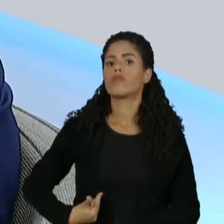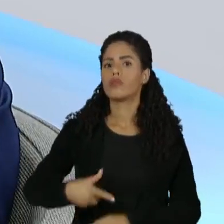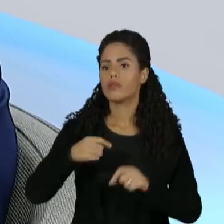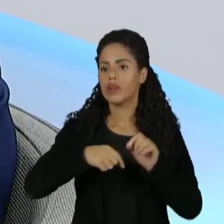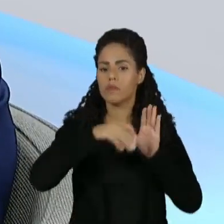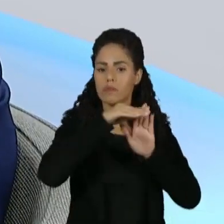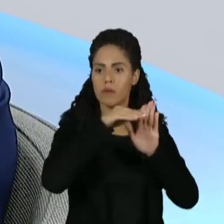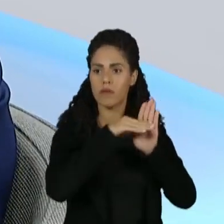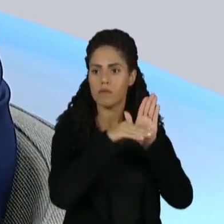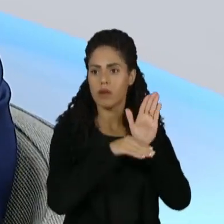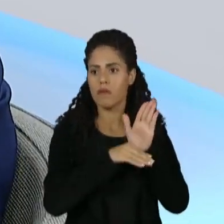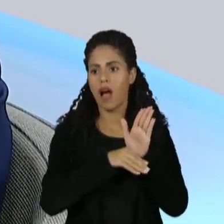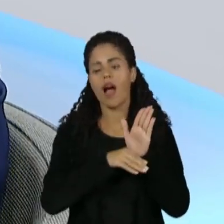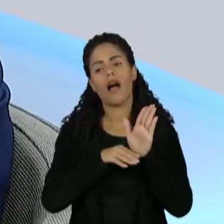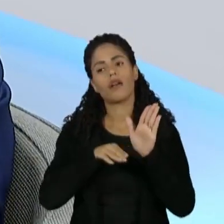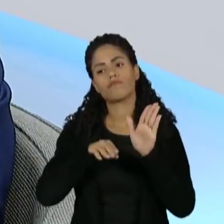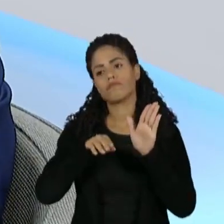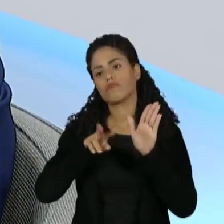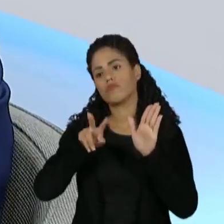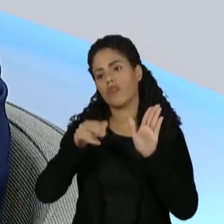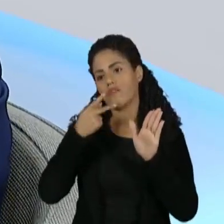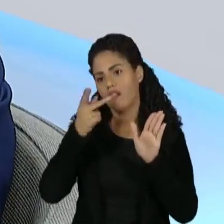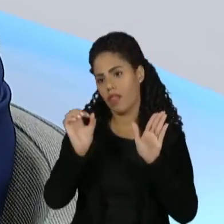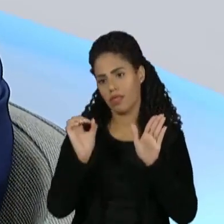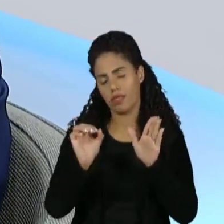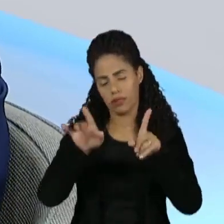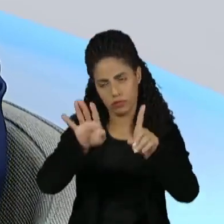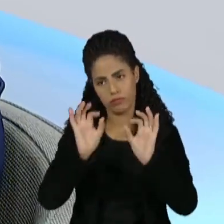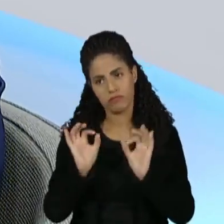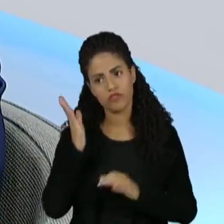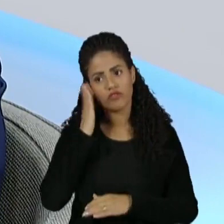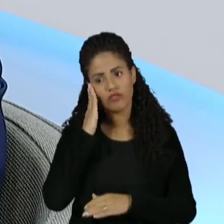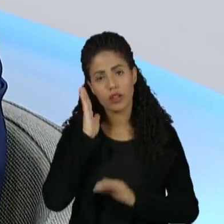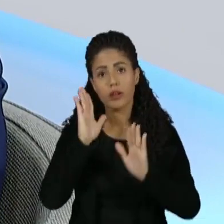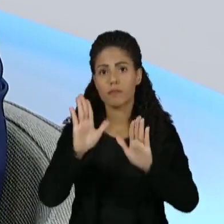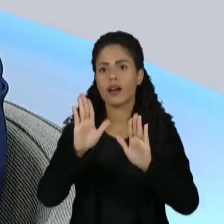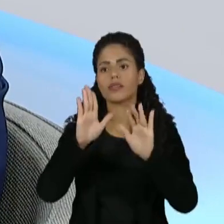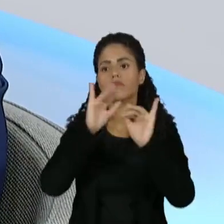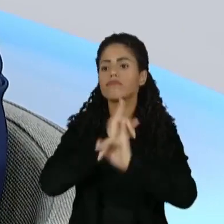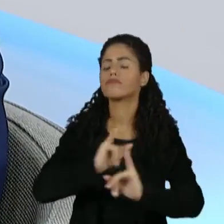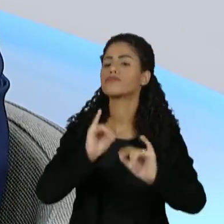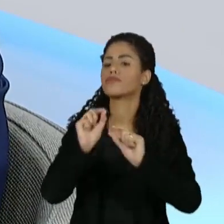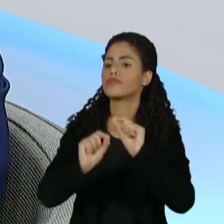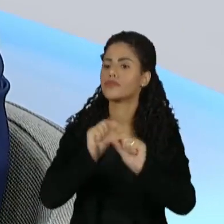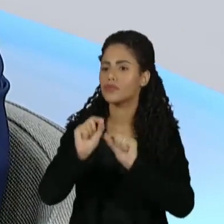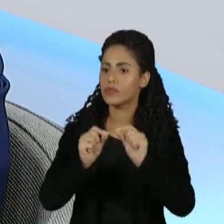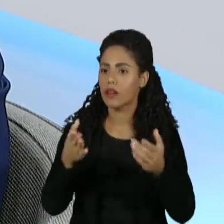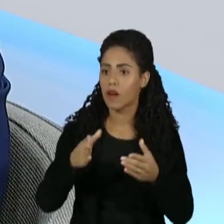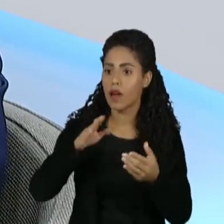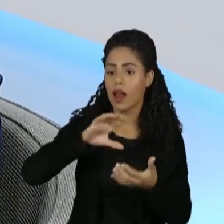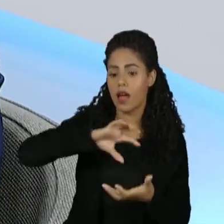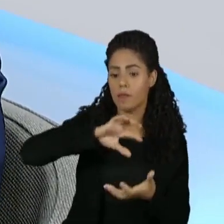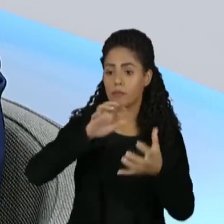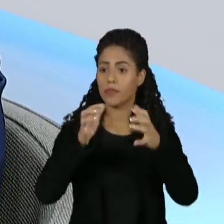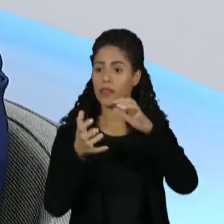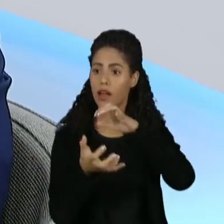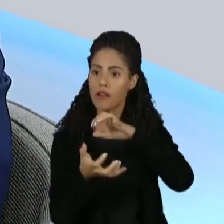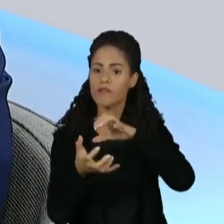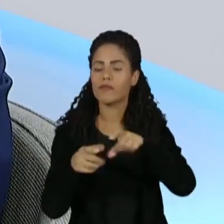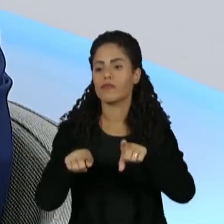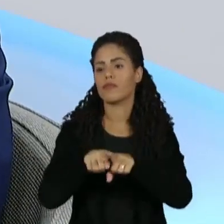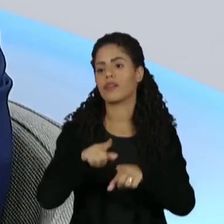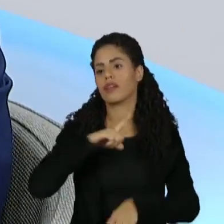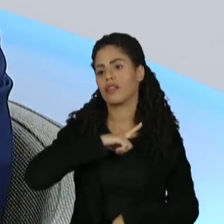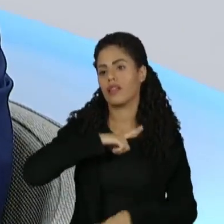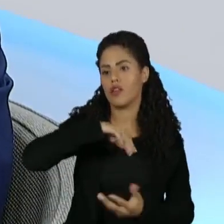essa pauta para o Parlamento penso que ela já está de certa forma superada mas eu estou tratando aqui da reforma da autonomia